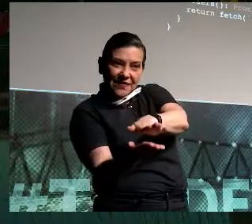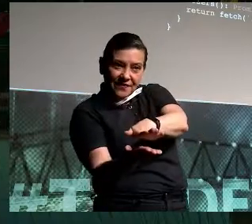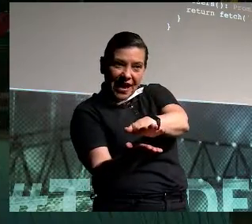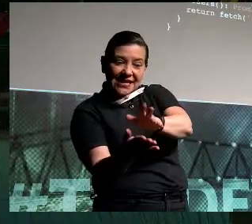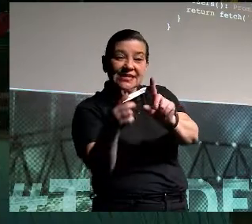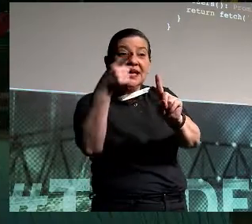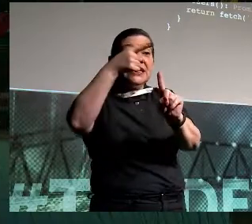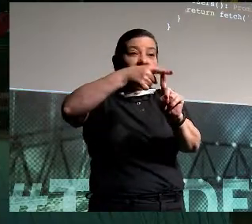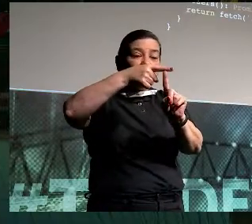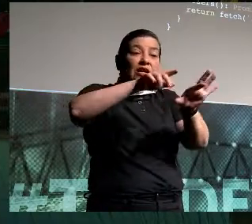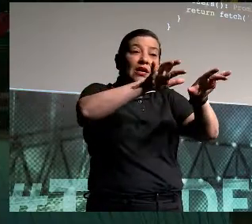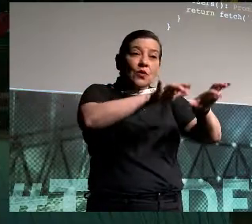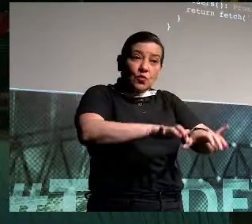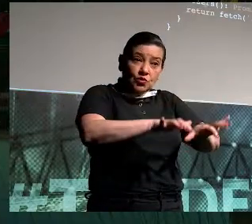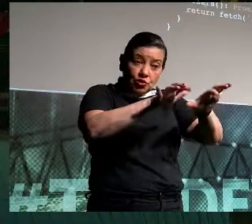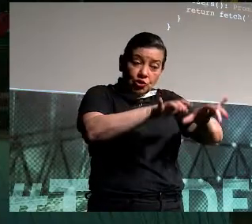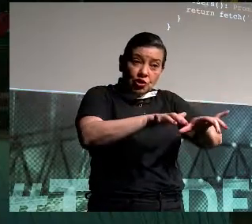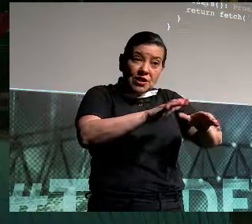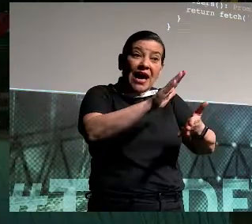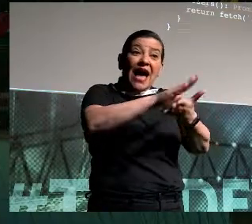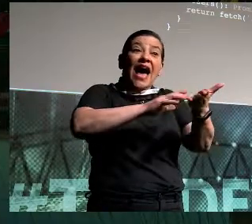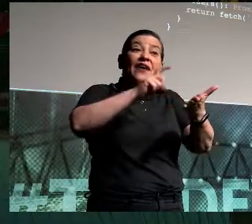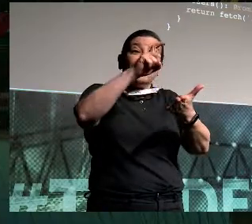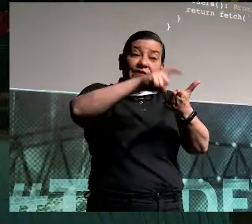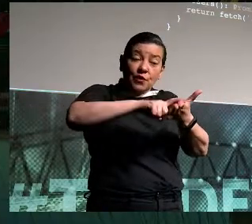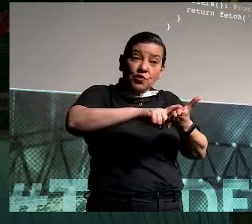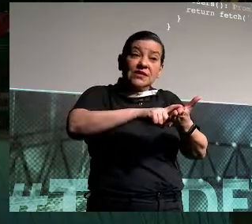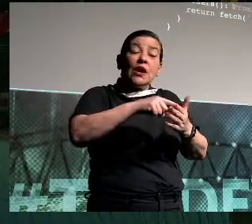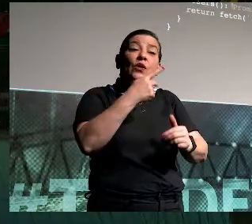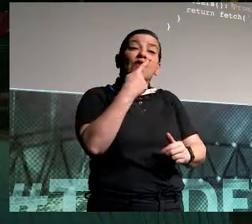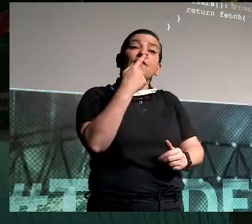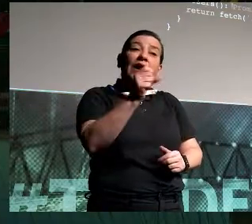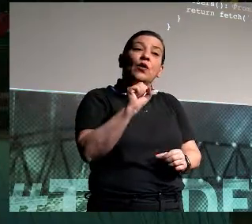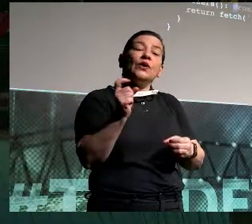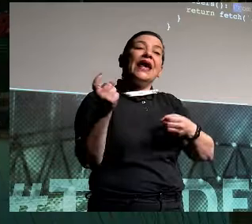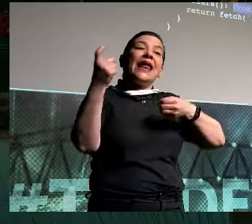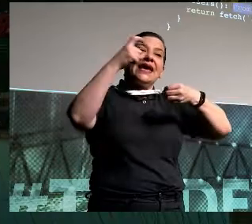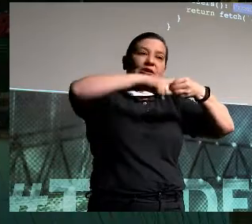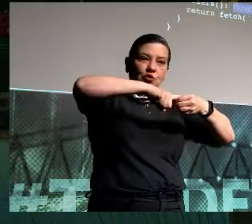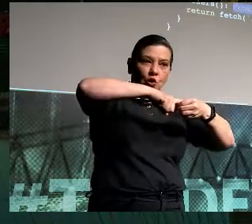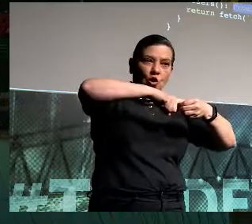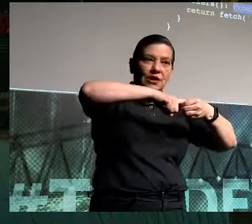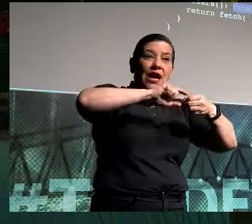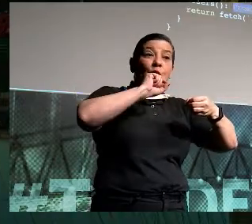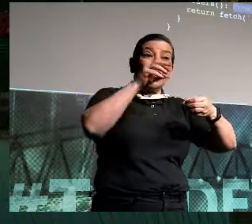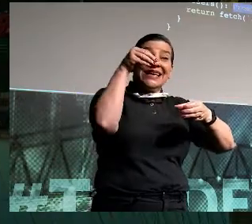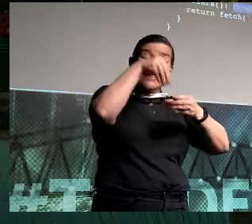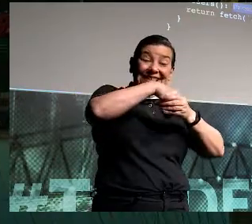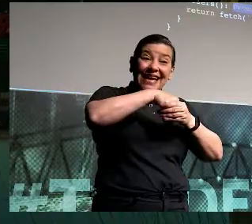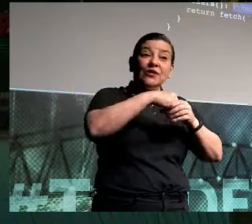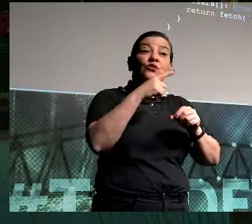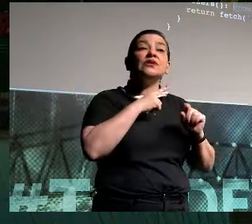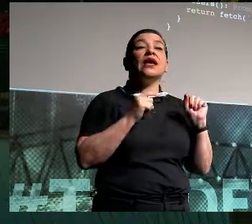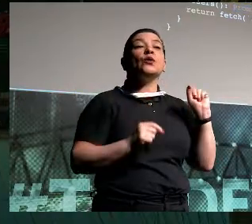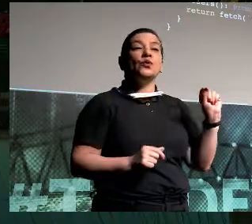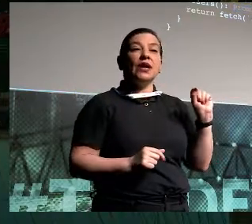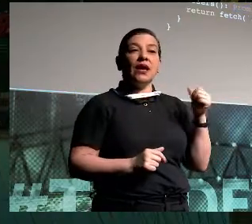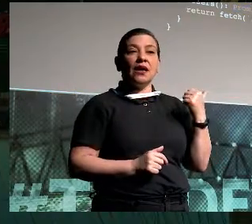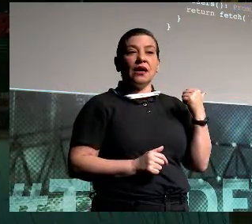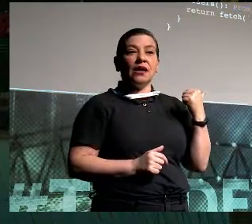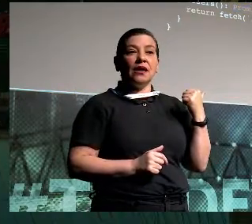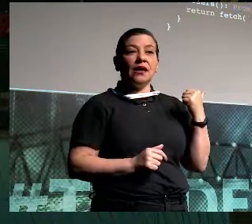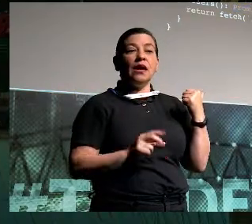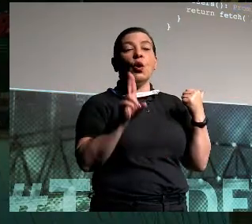ela, e eu posso falar que essa função aqui, getUser, ela retorna uma promise, que dentro dela, ela vai retornar